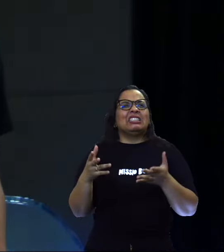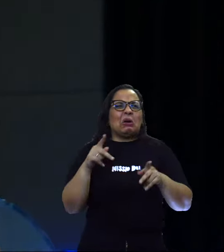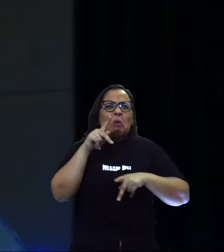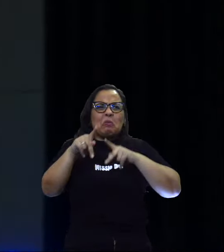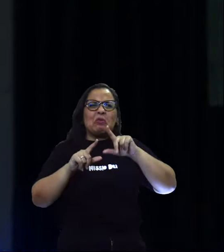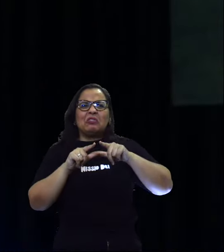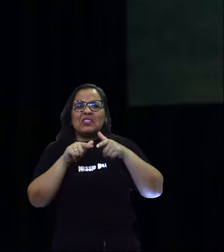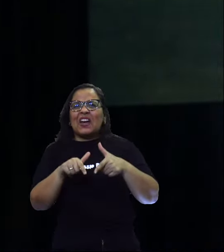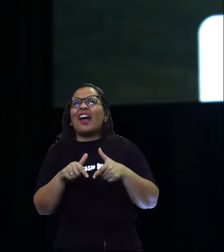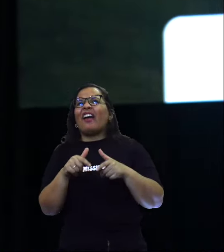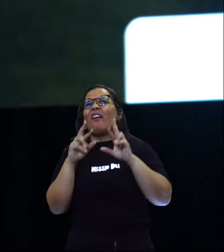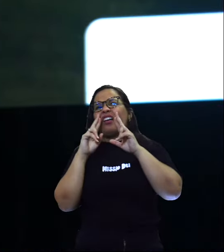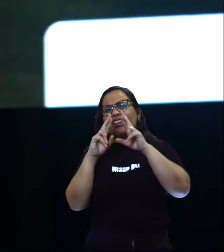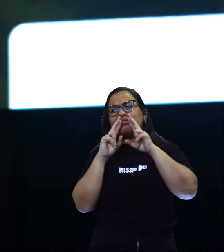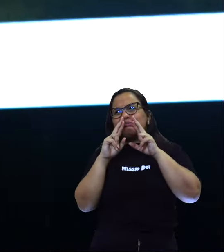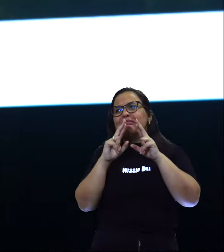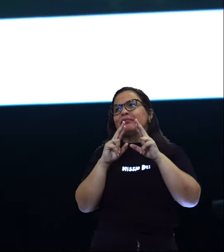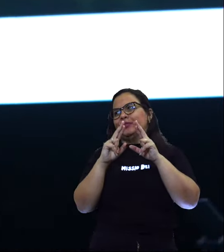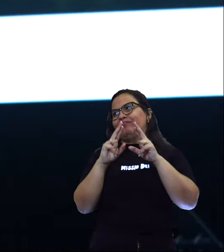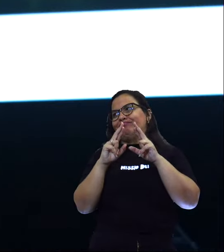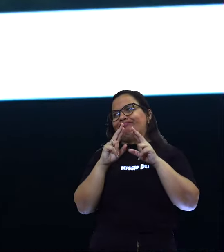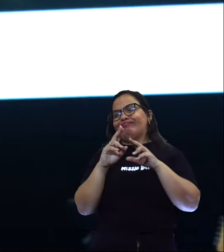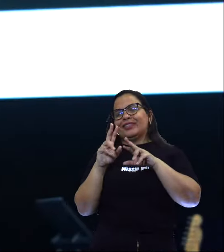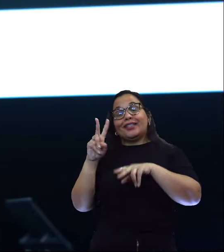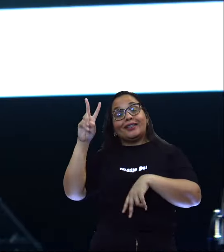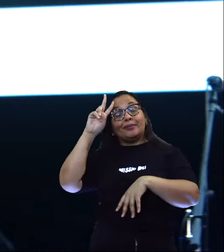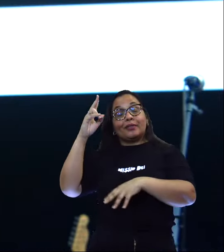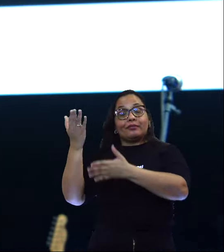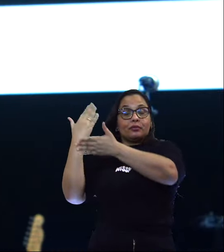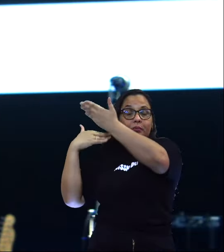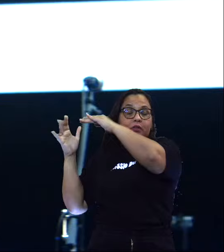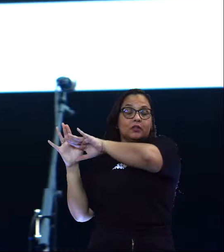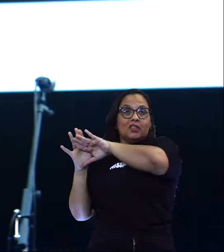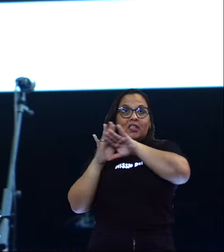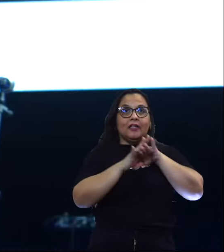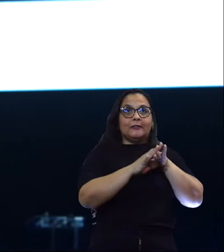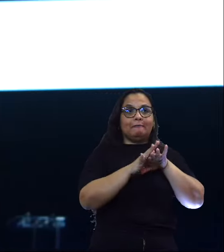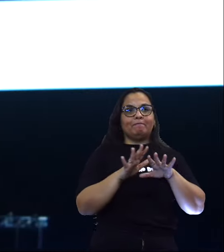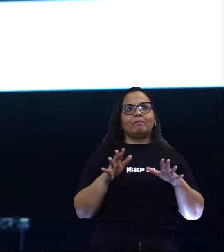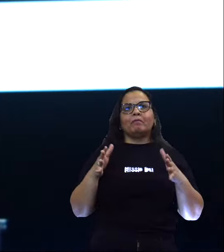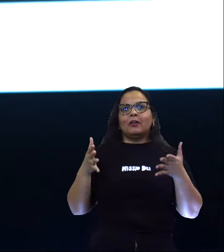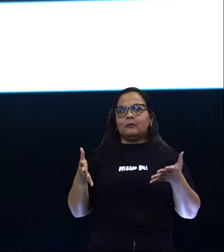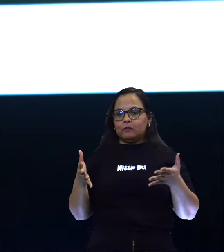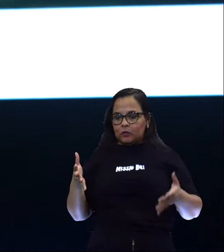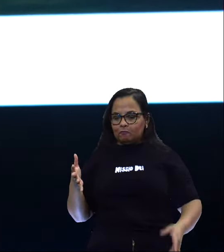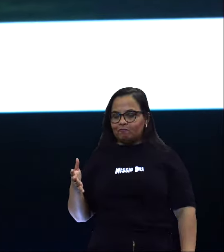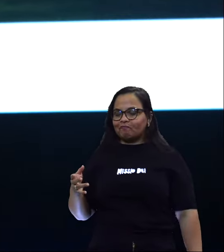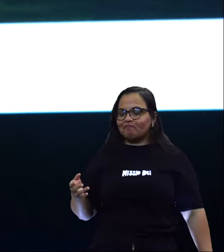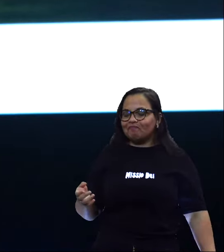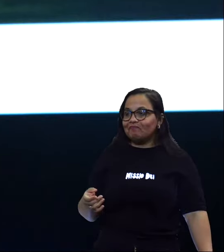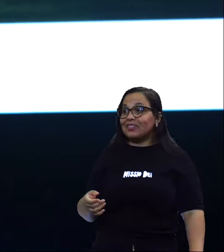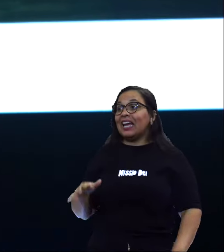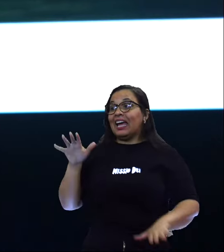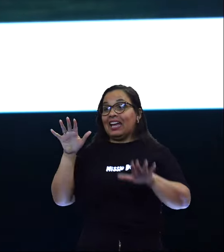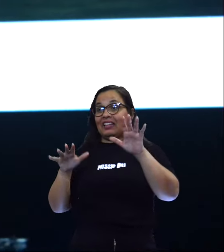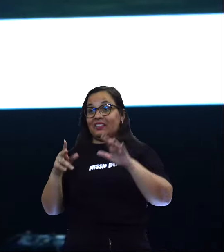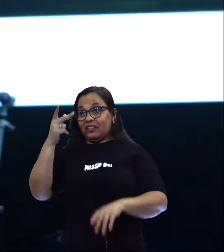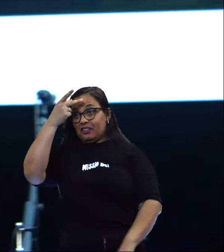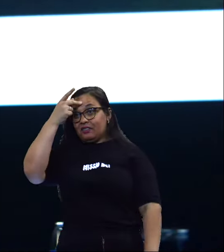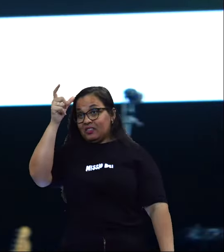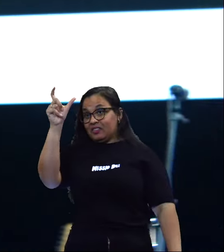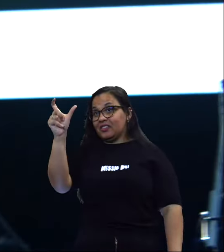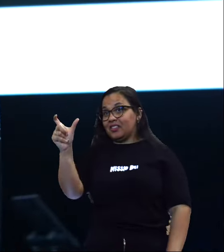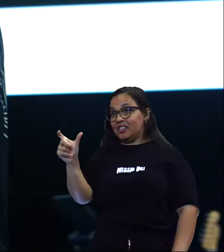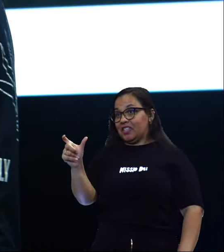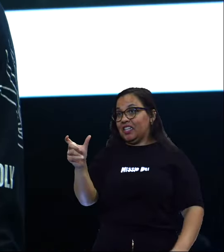casar e fica agora deslumbrando como era a vida de solteiro. É aquela pessoa que orou tanto para que os filhos chegassem e agora não